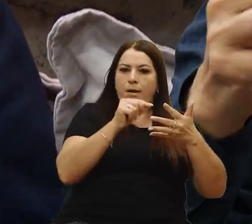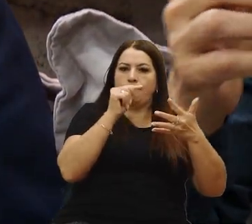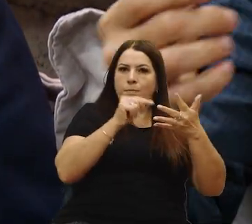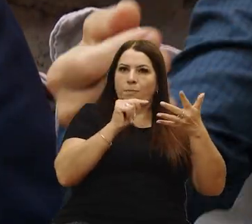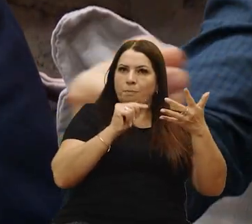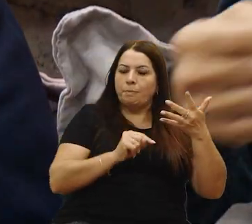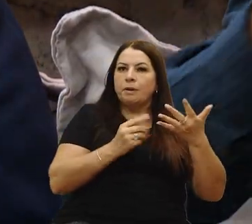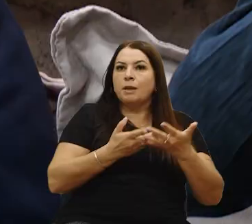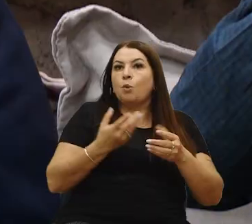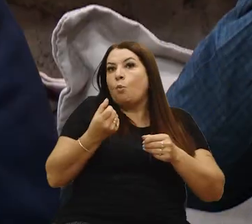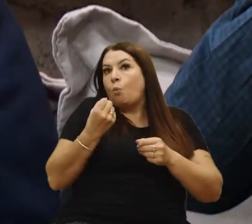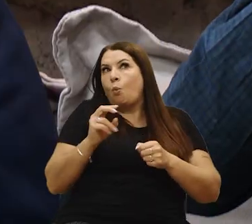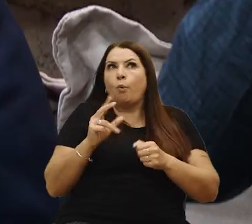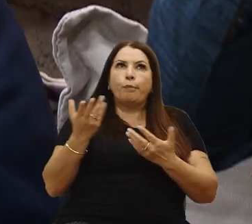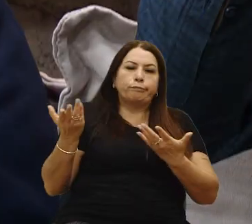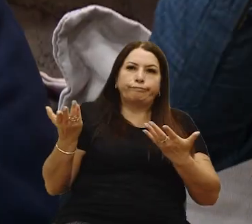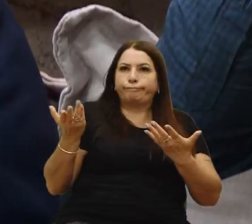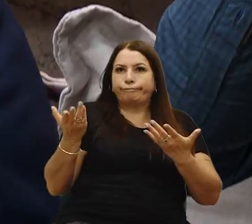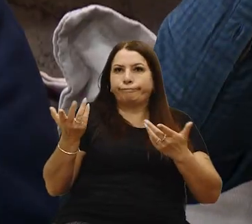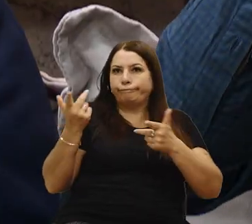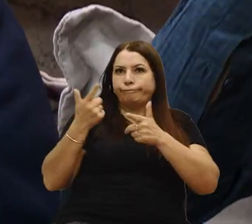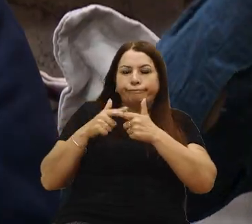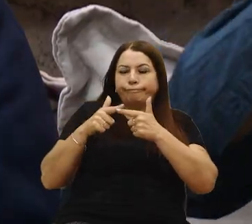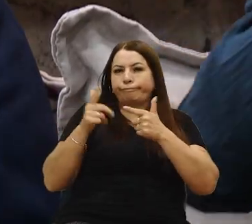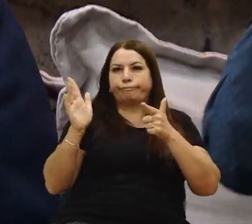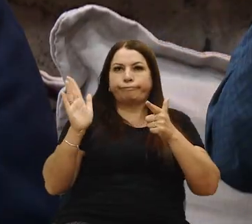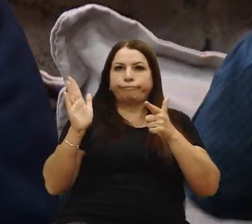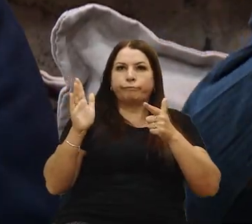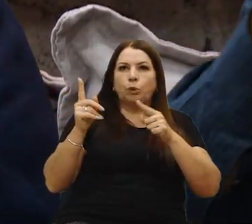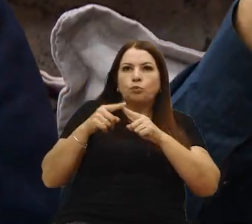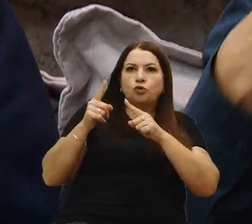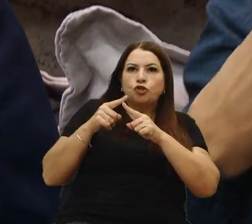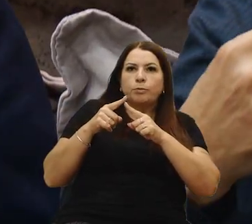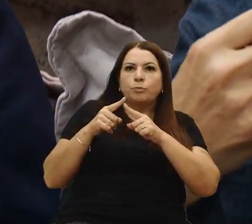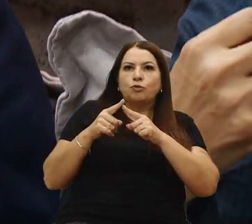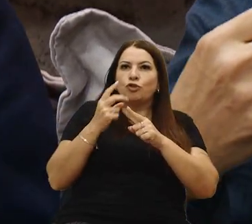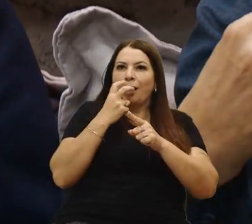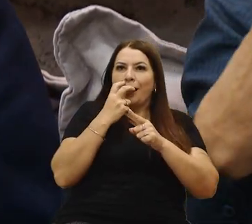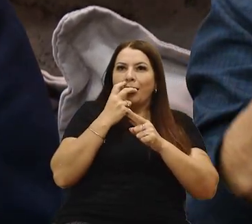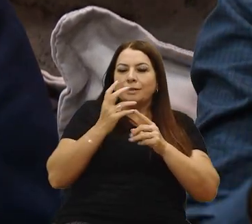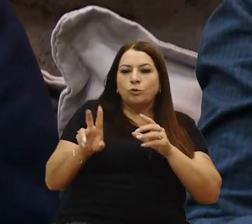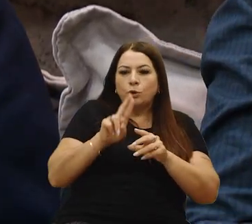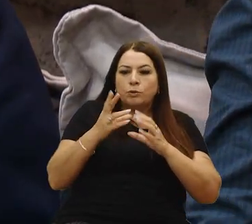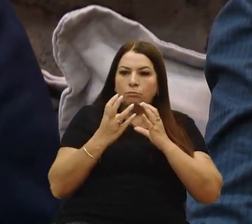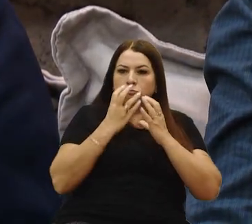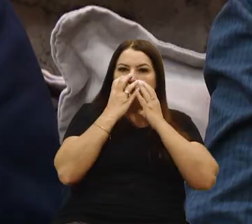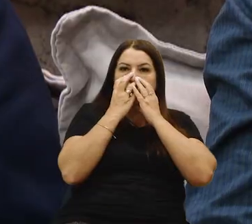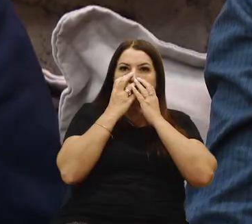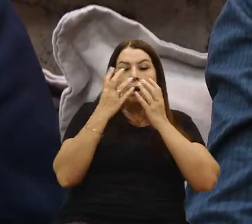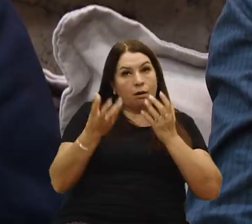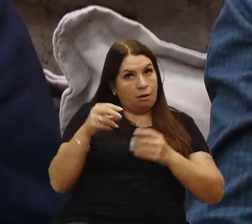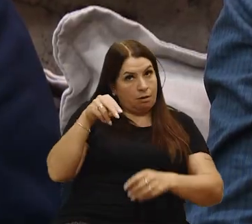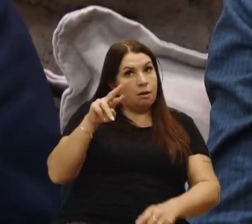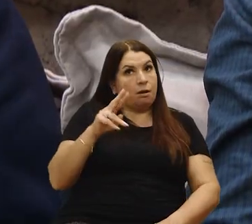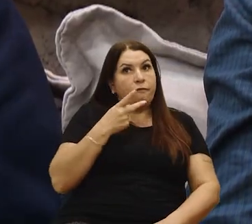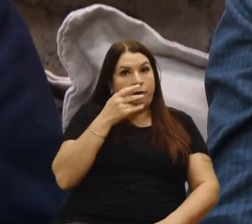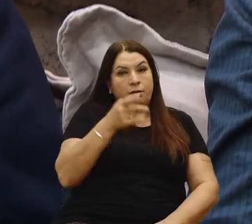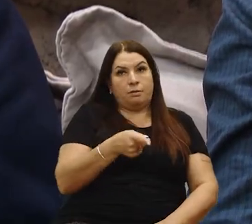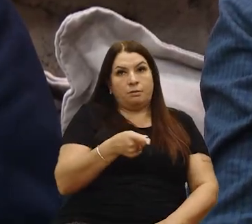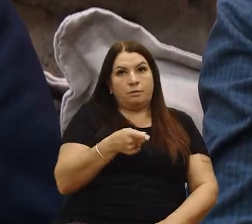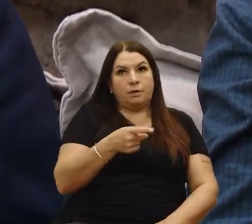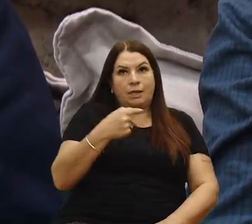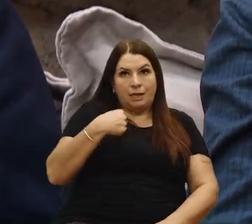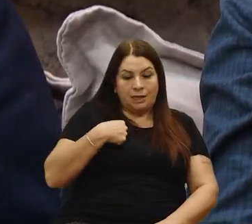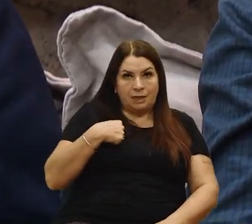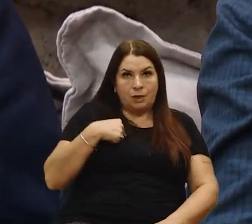esse motivo, ou eu tenho problema com algum tipo de gás, então eu tenho que usar proteção. A ANR diz